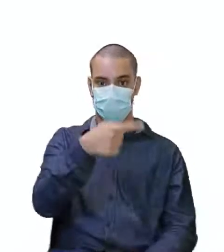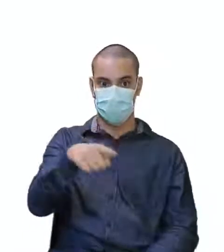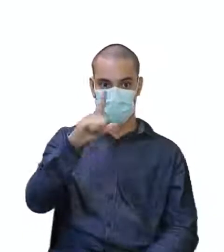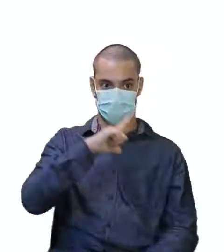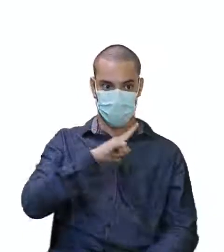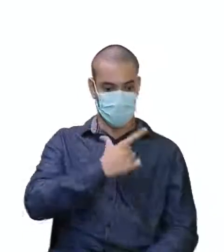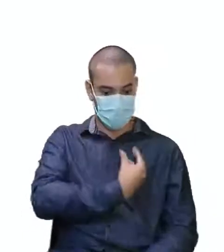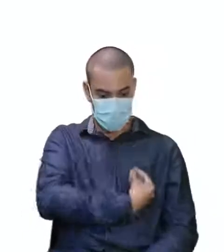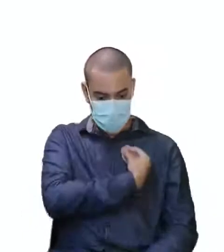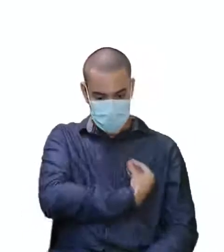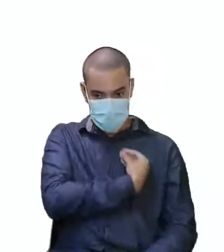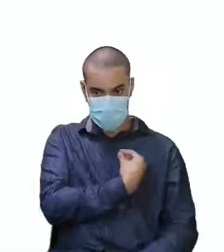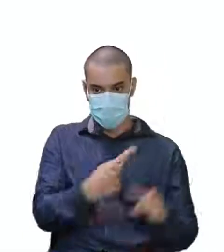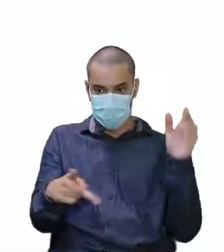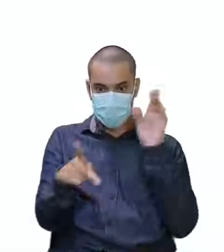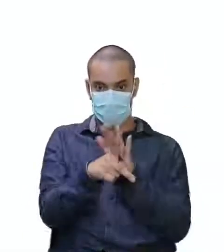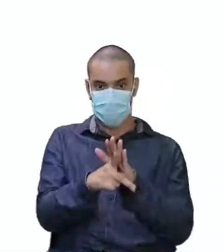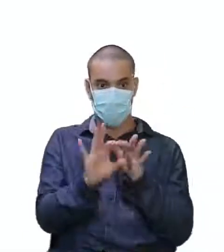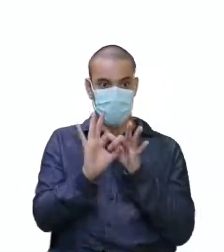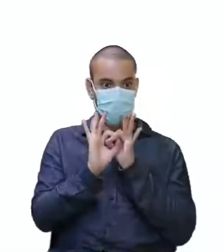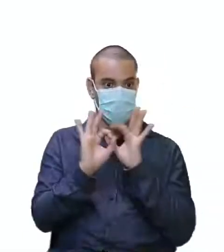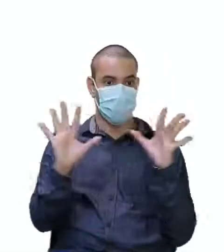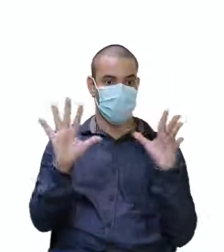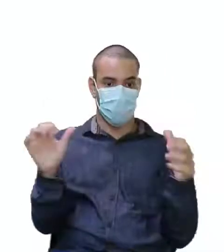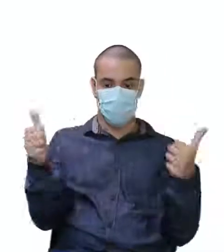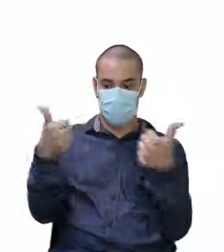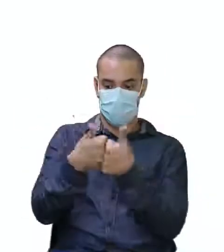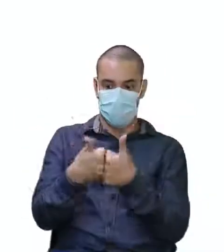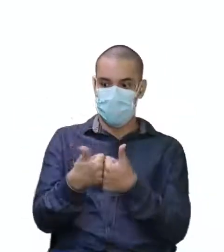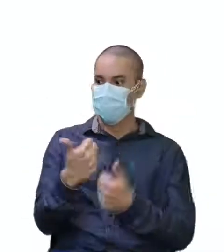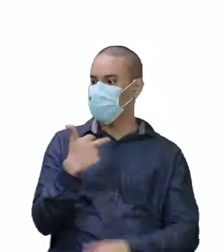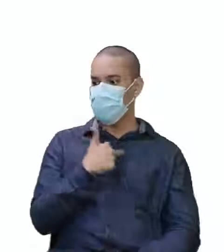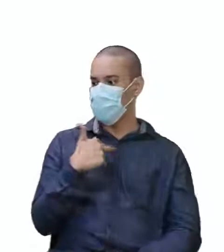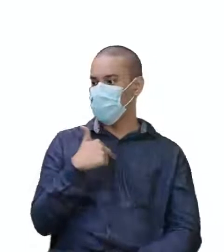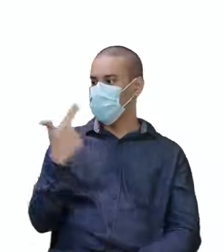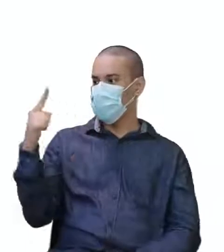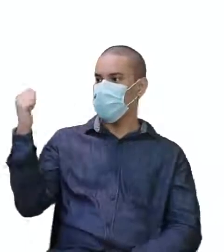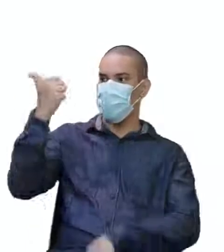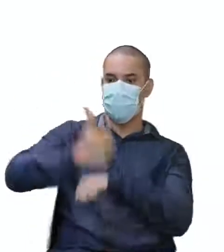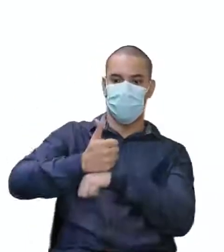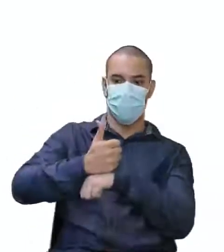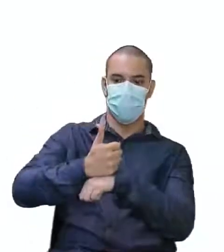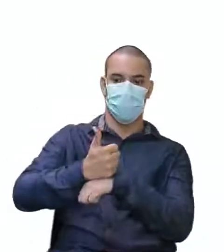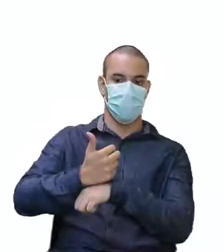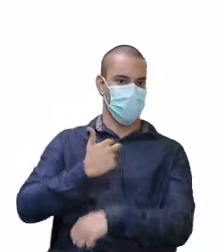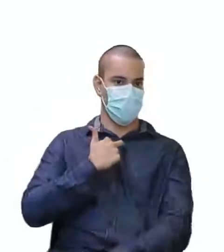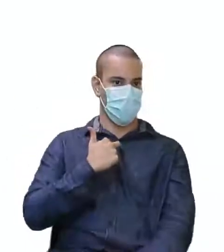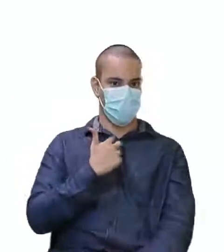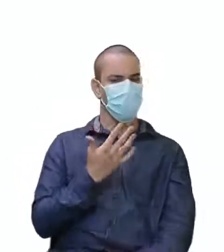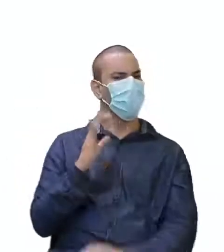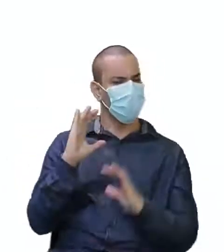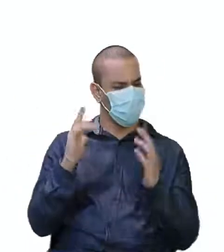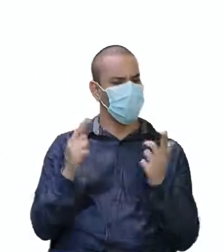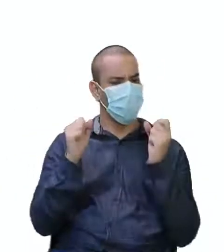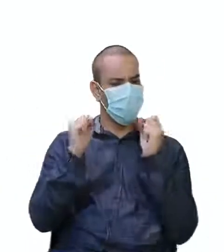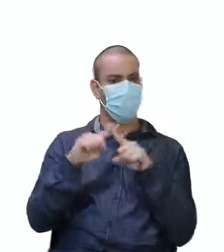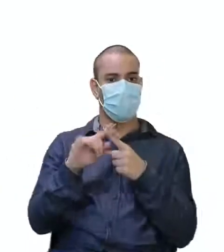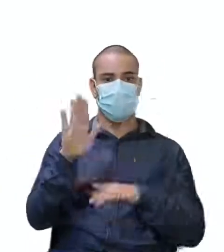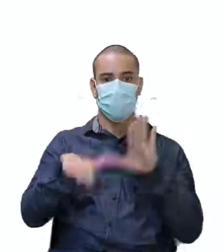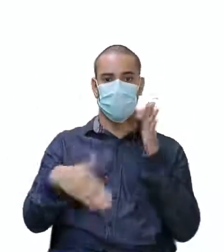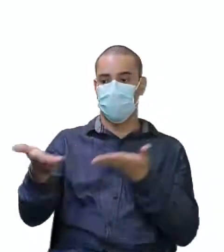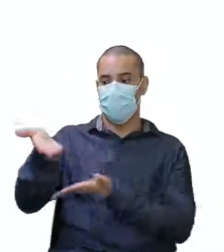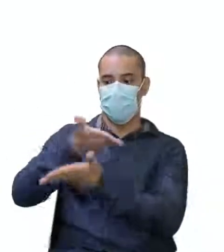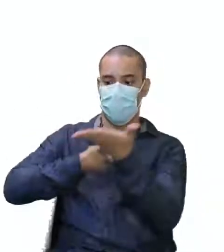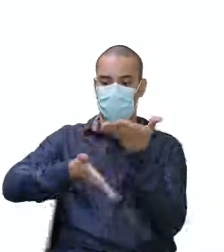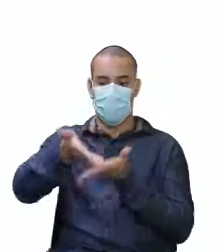Existe um indivíduo vivo aqui e perto dele não pode ter outro. Claro que pode. Vai depender também da interação